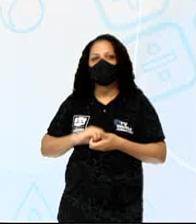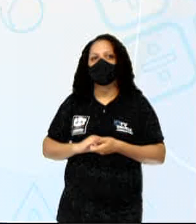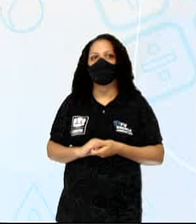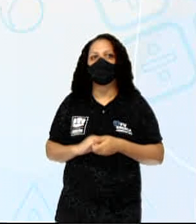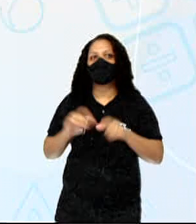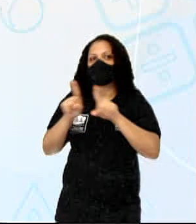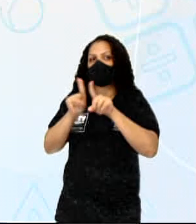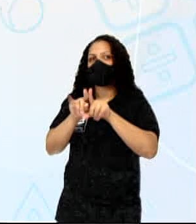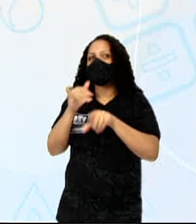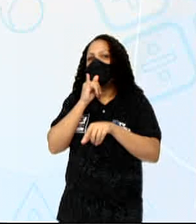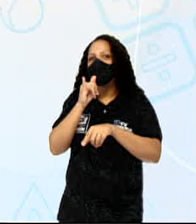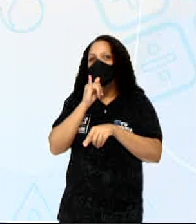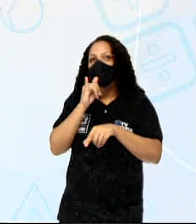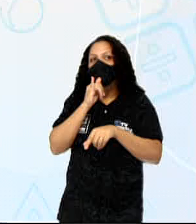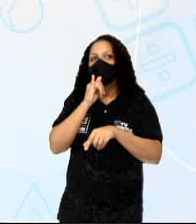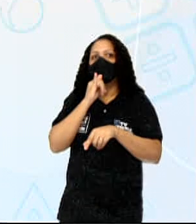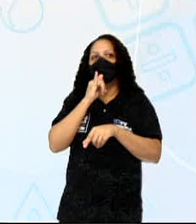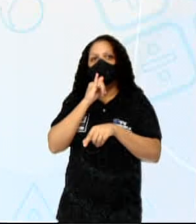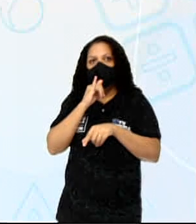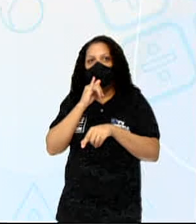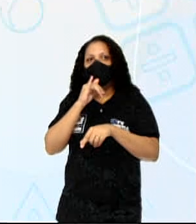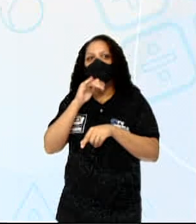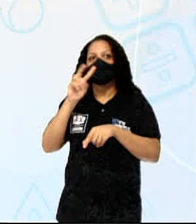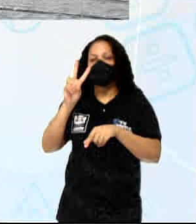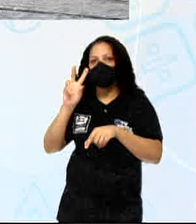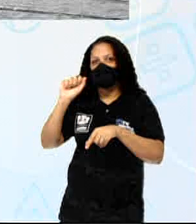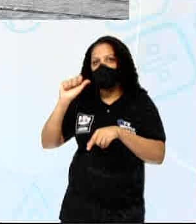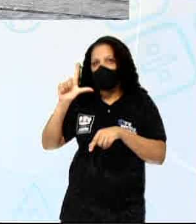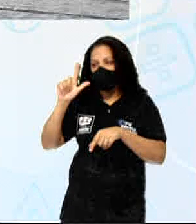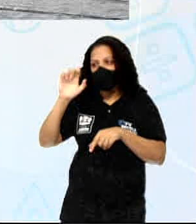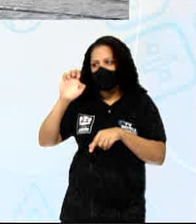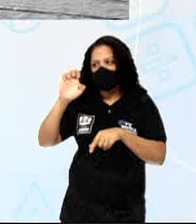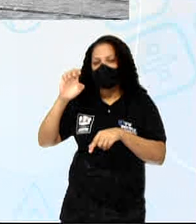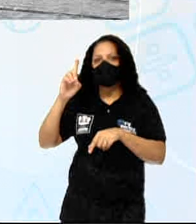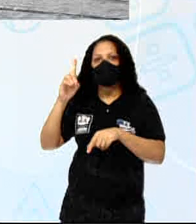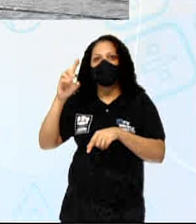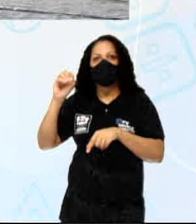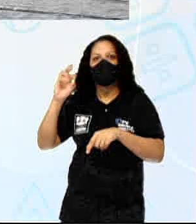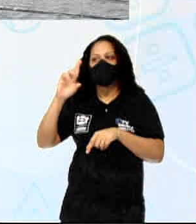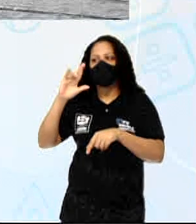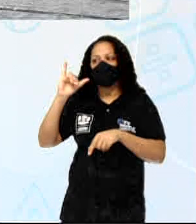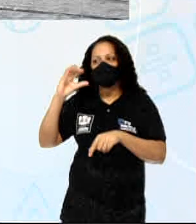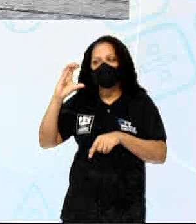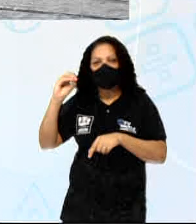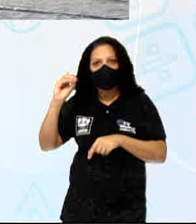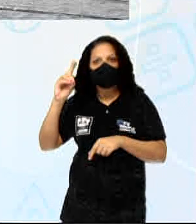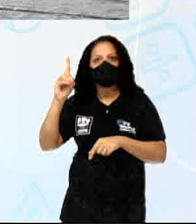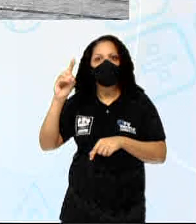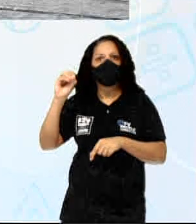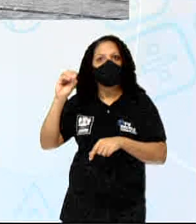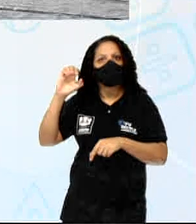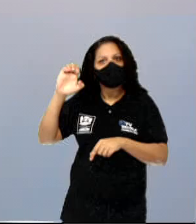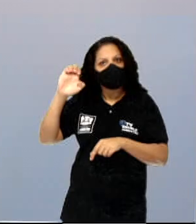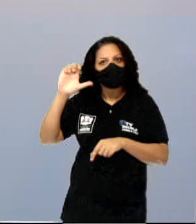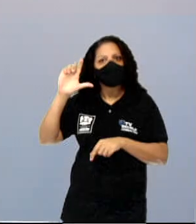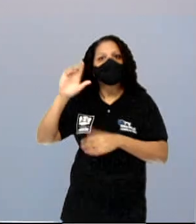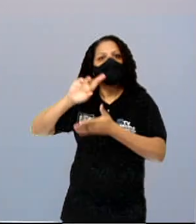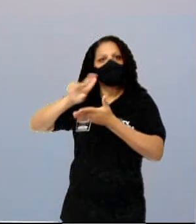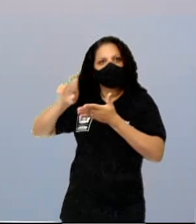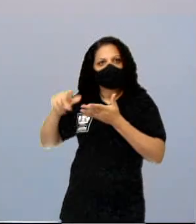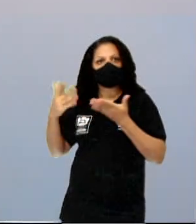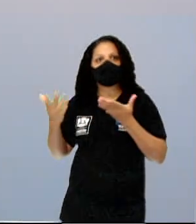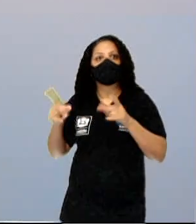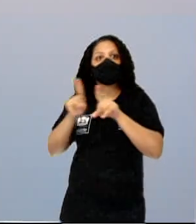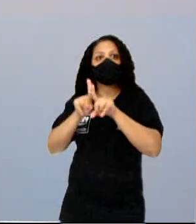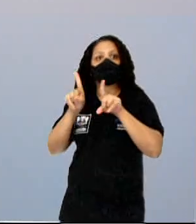Companhia Siderúrgica Nacional e a Companhia Vale do Rio Doce, certo? Um outro polo importantíssimo a se destacar aqui